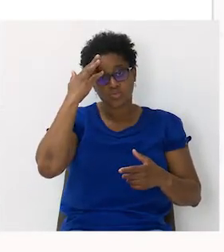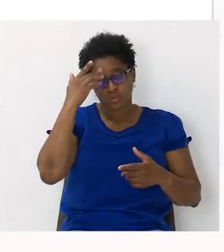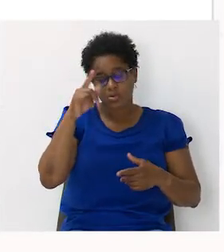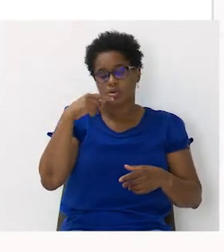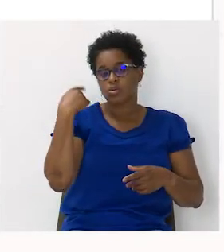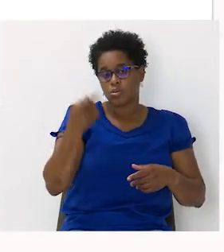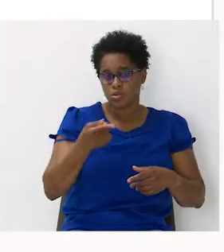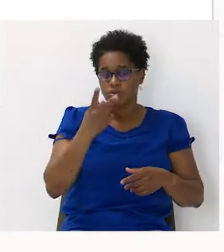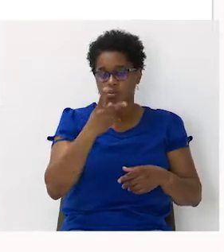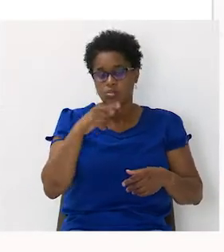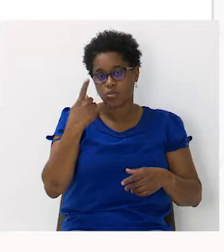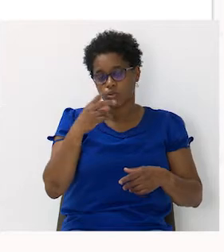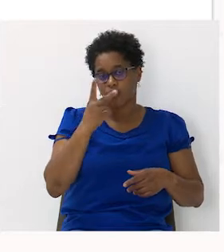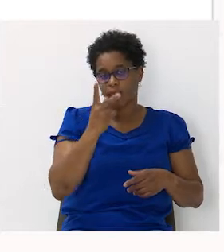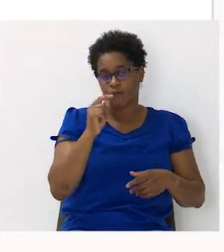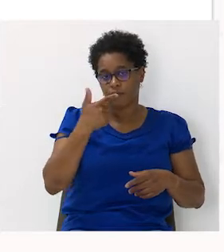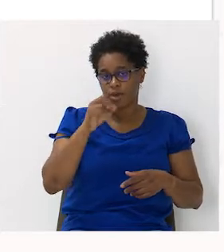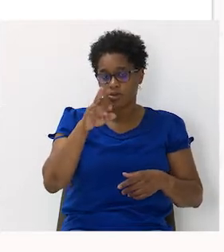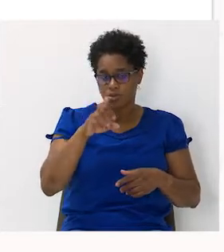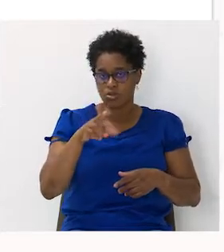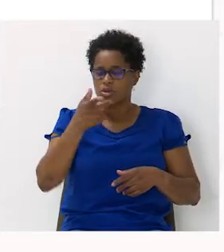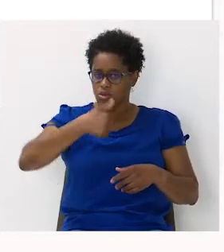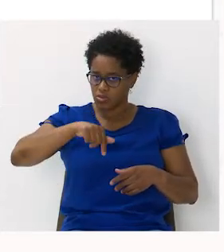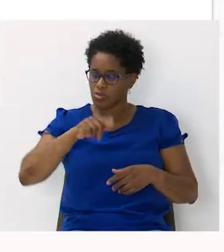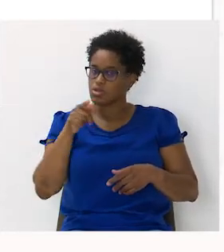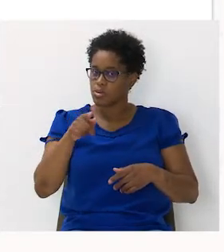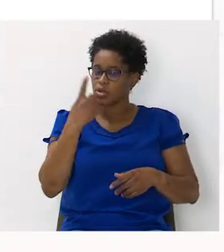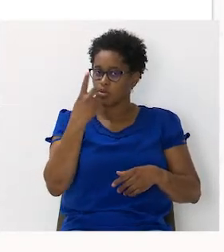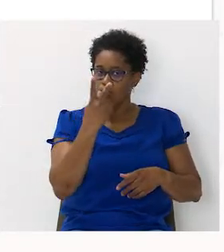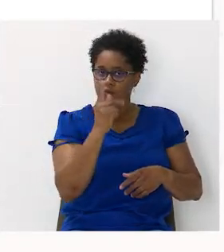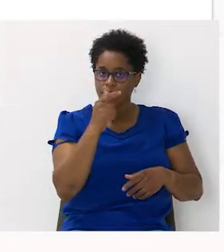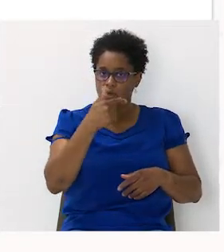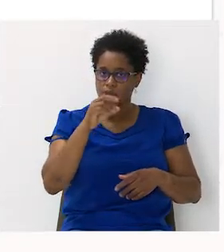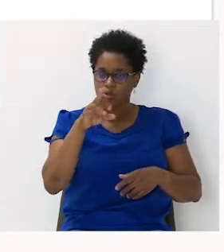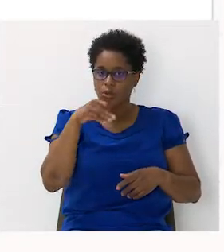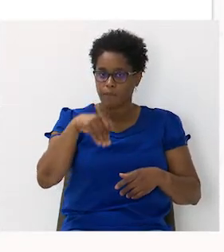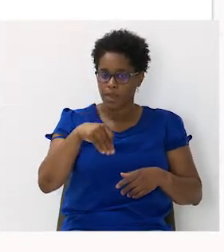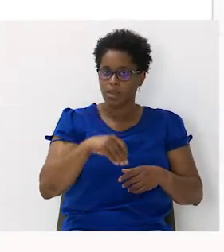por um vetor. Nós temos aqui um vetor P